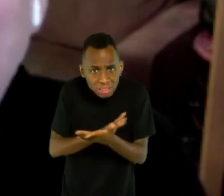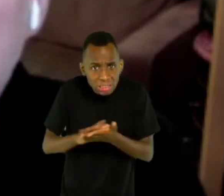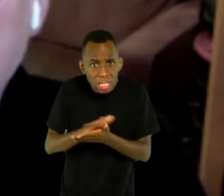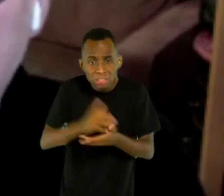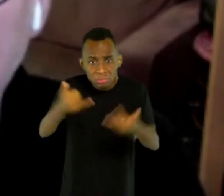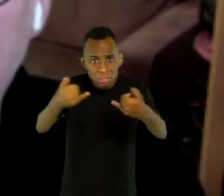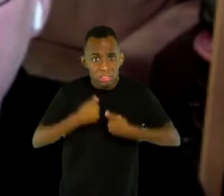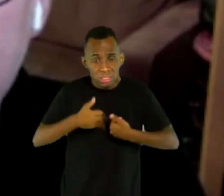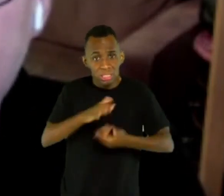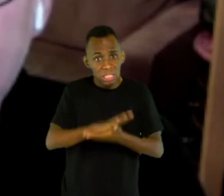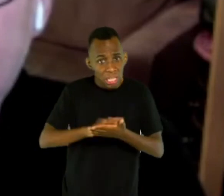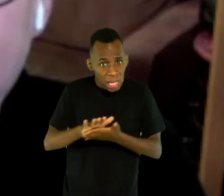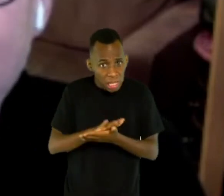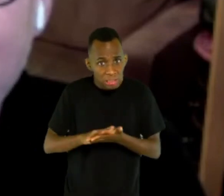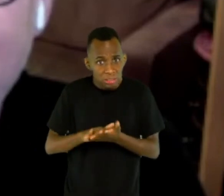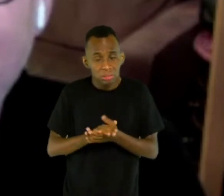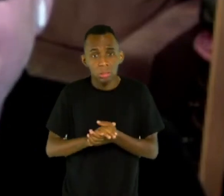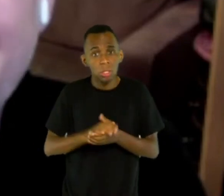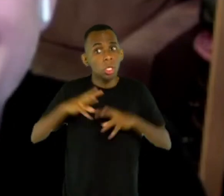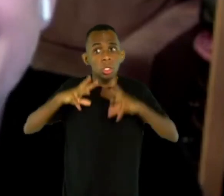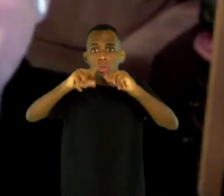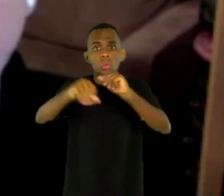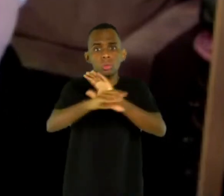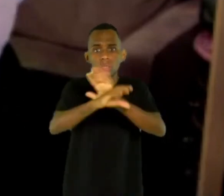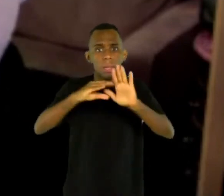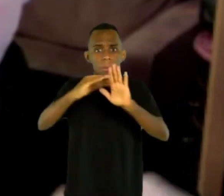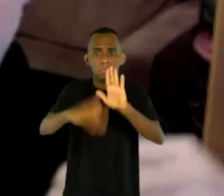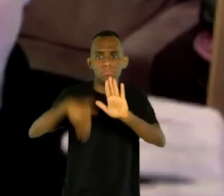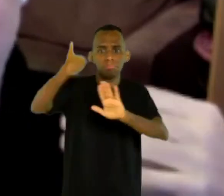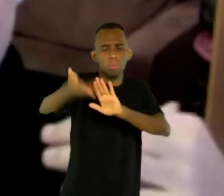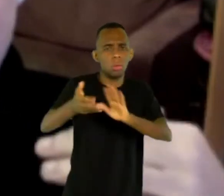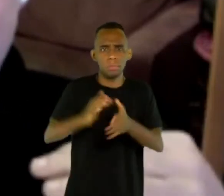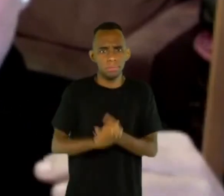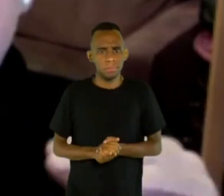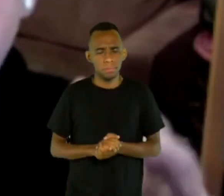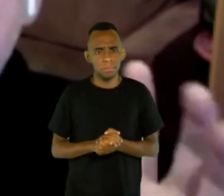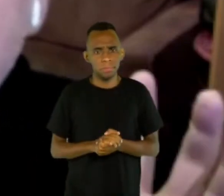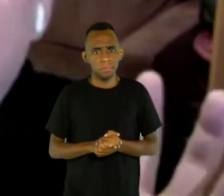todo mundo pula esse capítulo. Entendeu? Quer dizer, então,